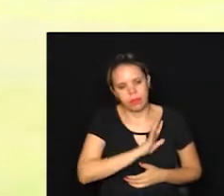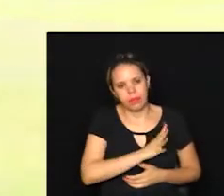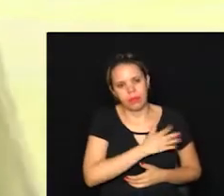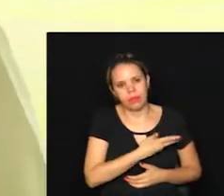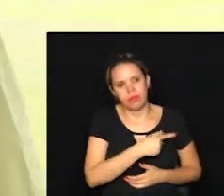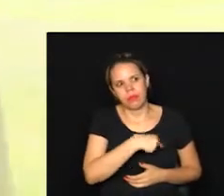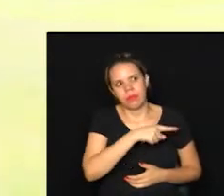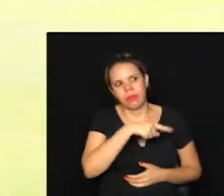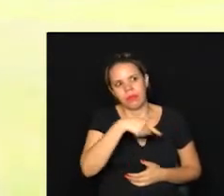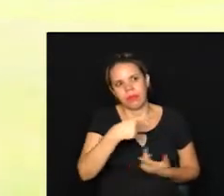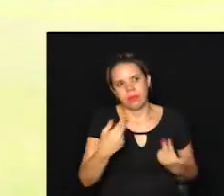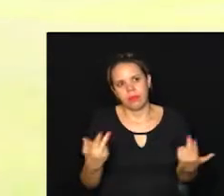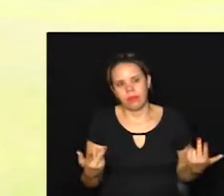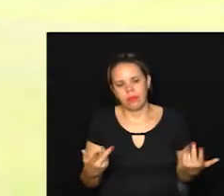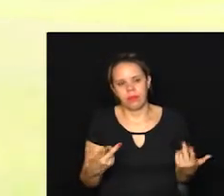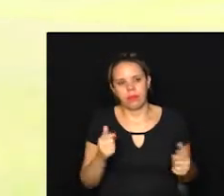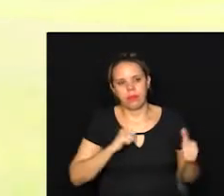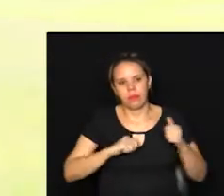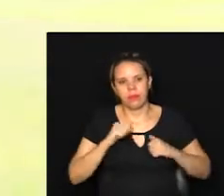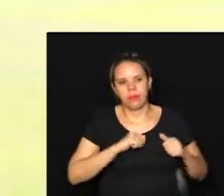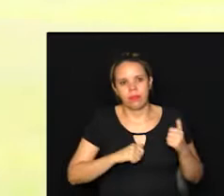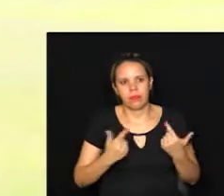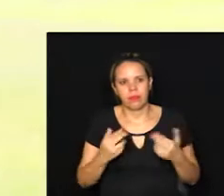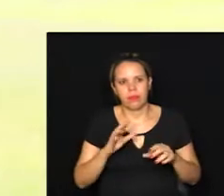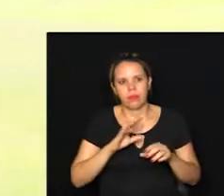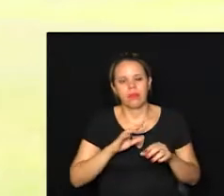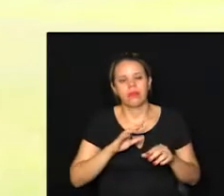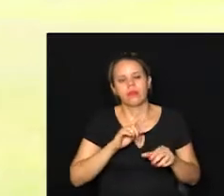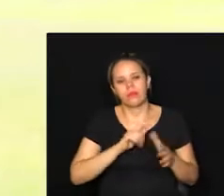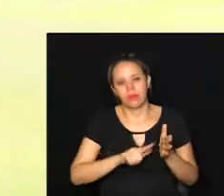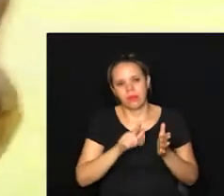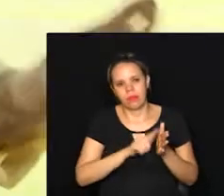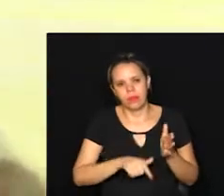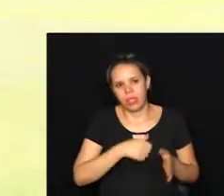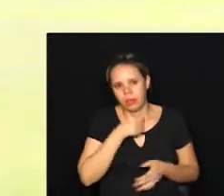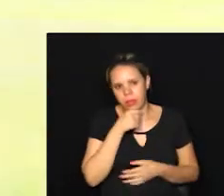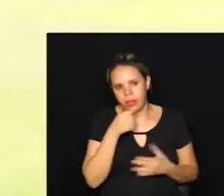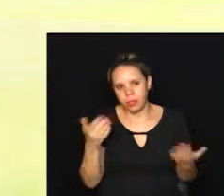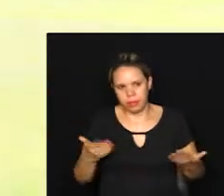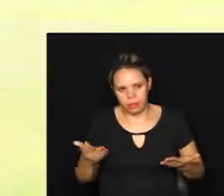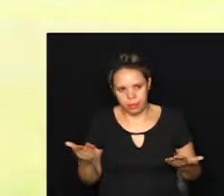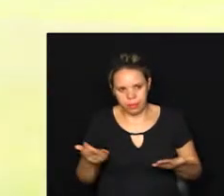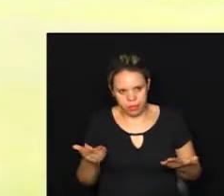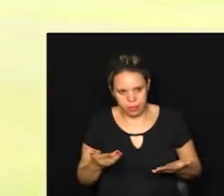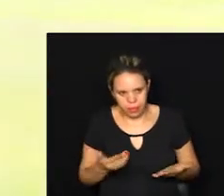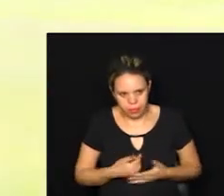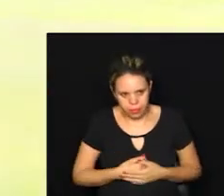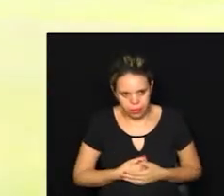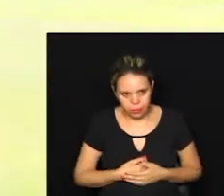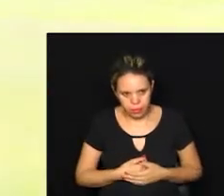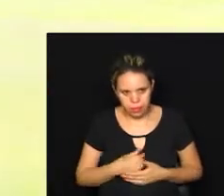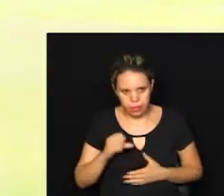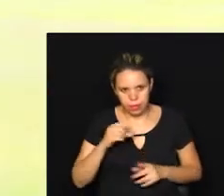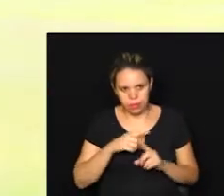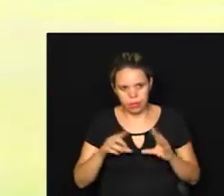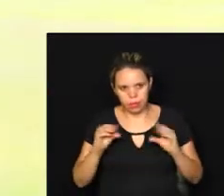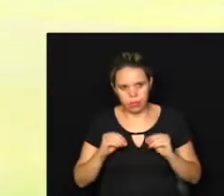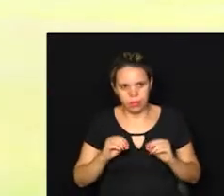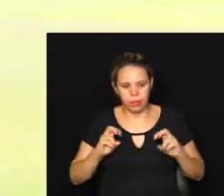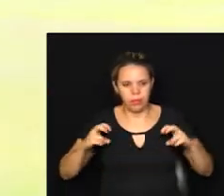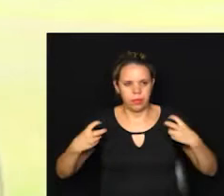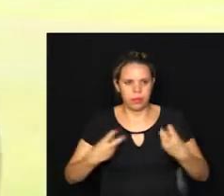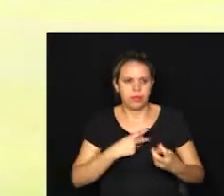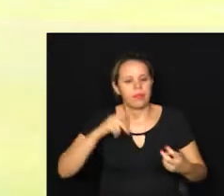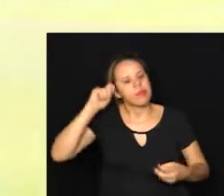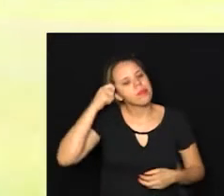como o Stefan Campineiro. Agora a gente vai higienizar o microfone. E é hoje, Gabriel Castro, 9h30 da noite, no estádio Moisés